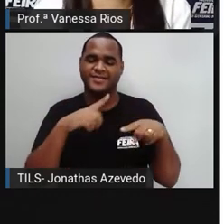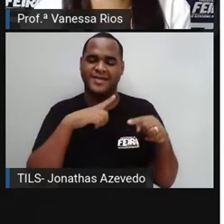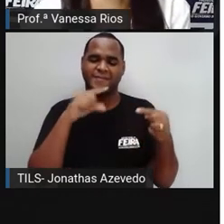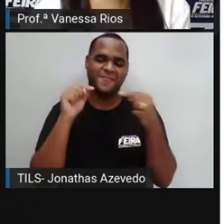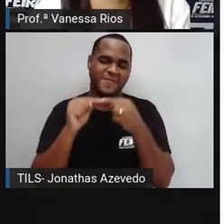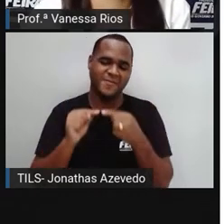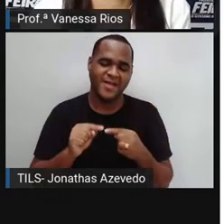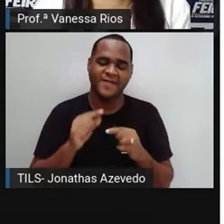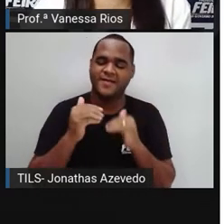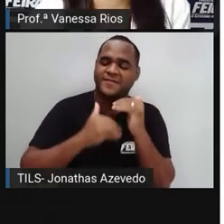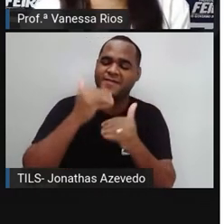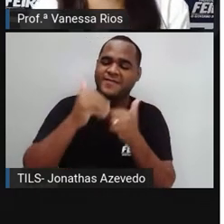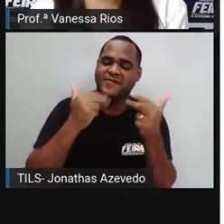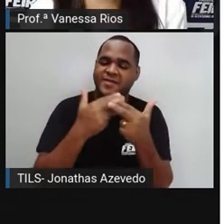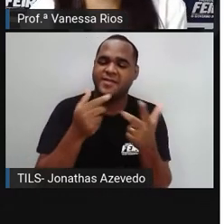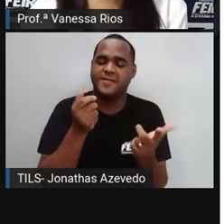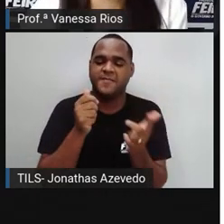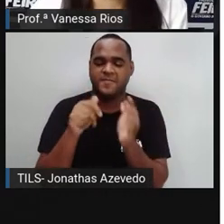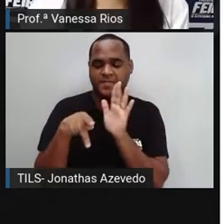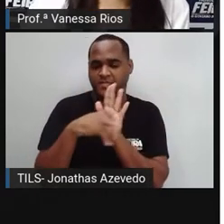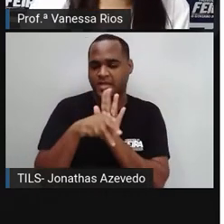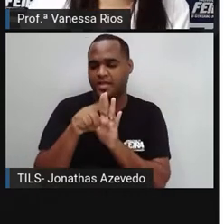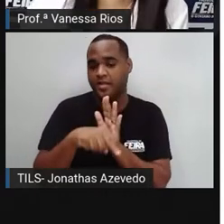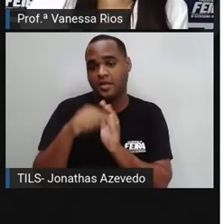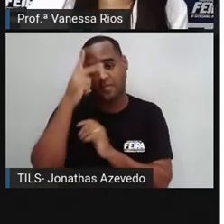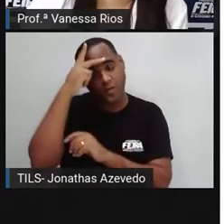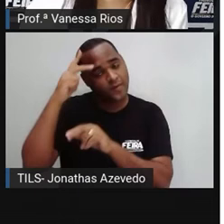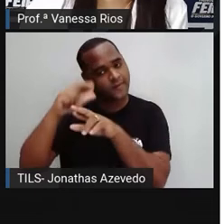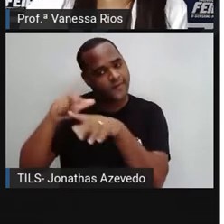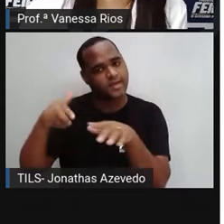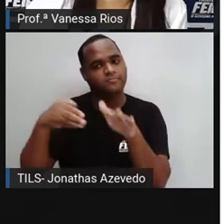sendo desenvolvidas para a participação do público.